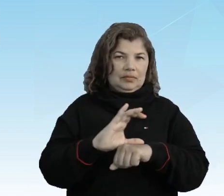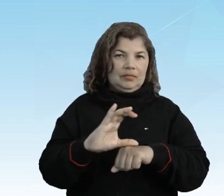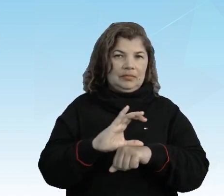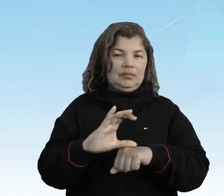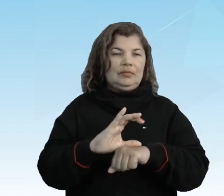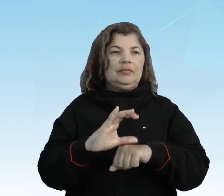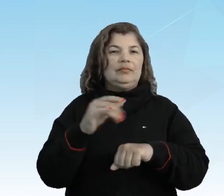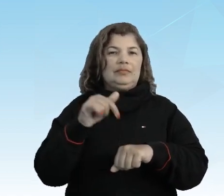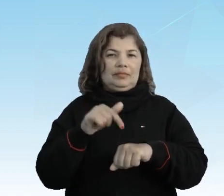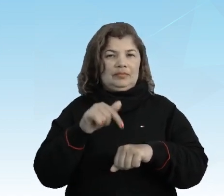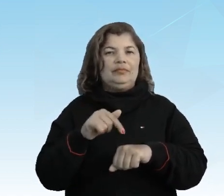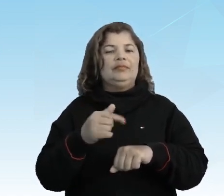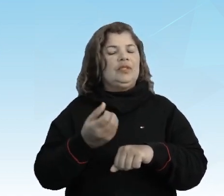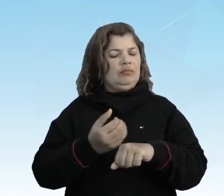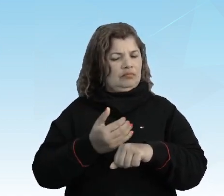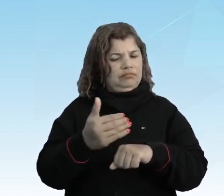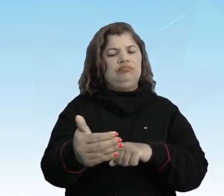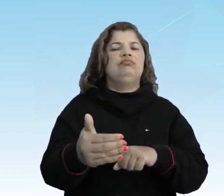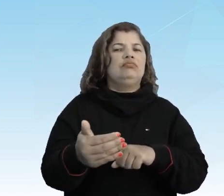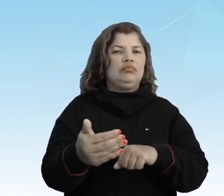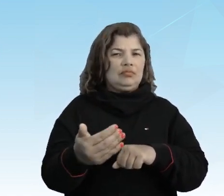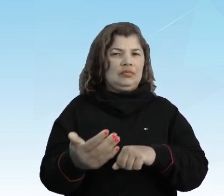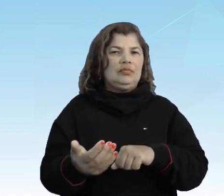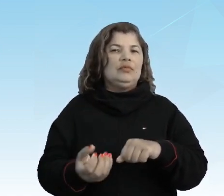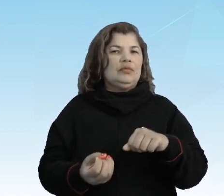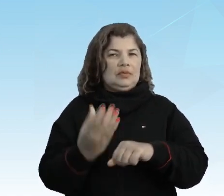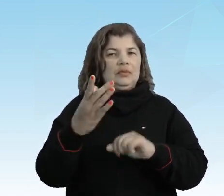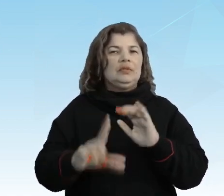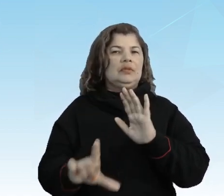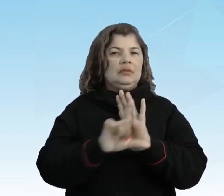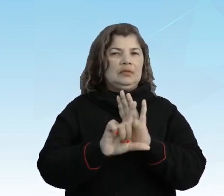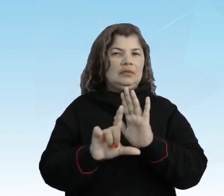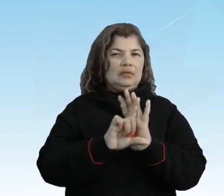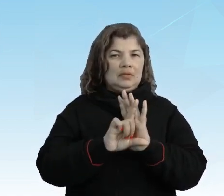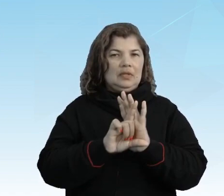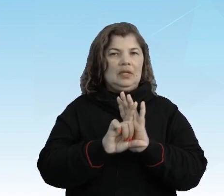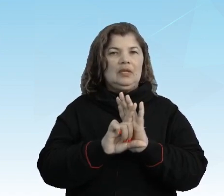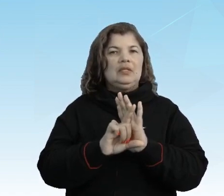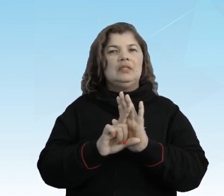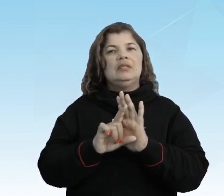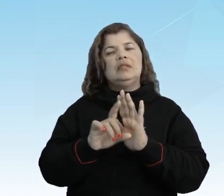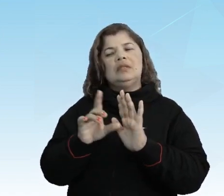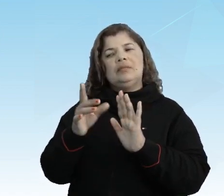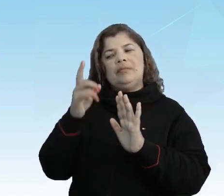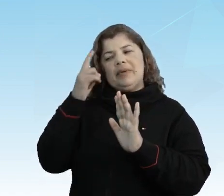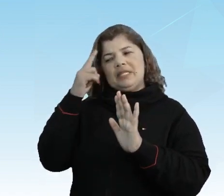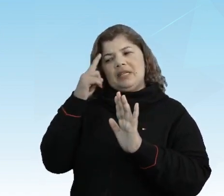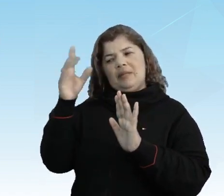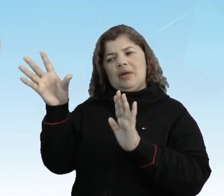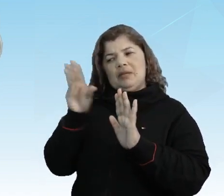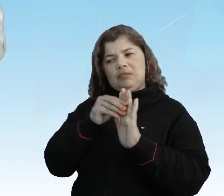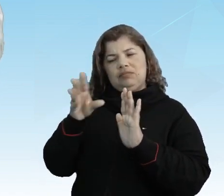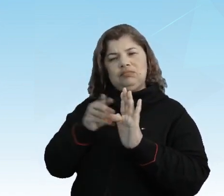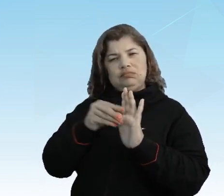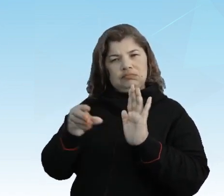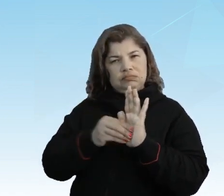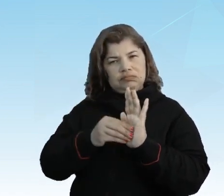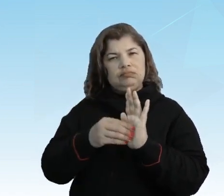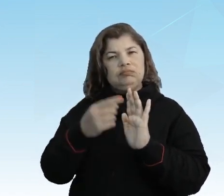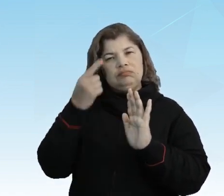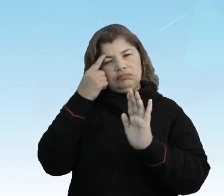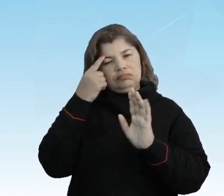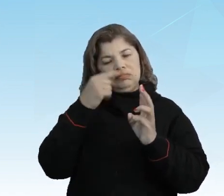ela entra em vigor, cria-se as leis com base nos pensamentos iluministas, ou seja, nas ideias iluministas, com os